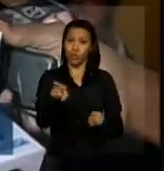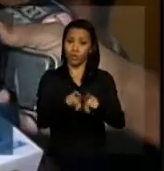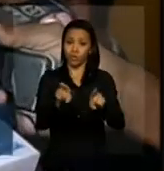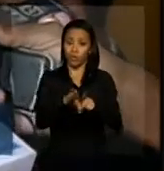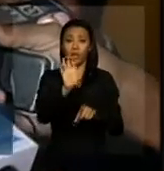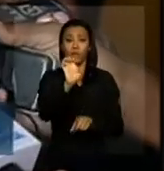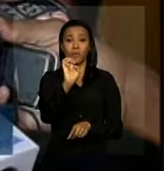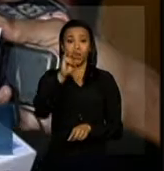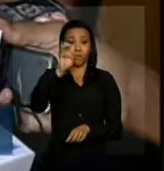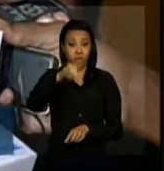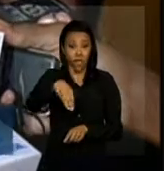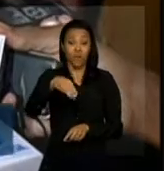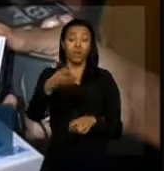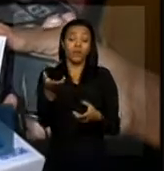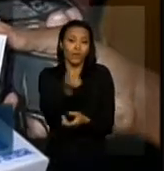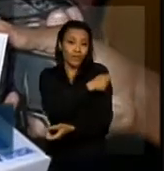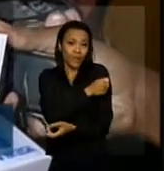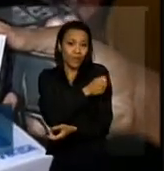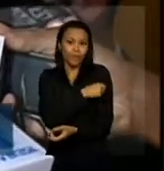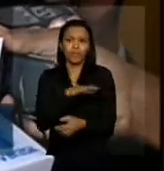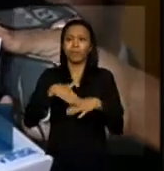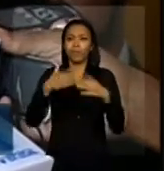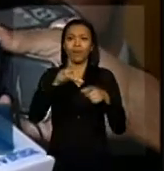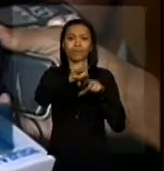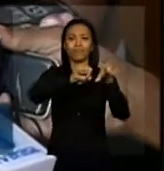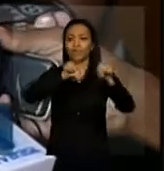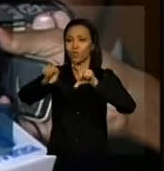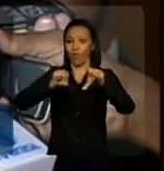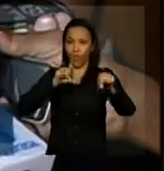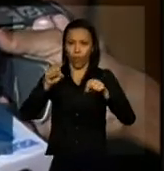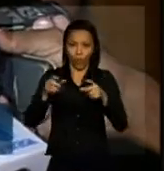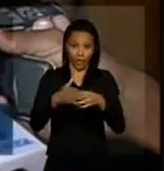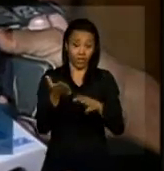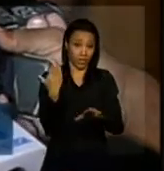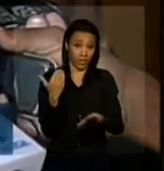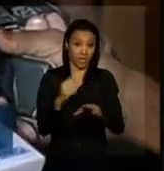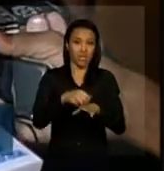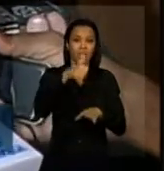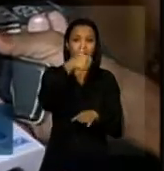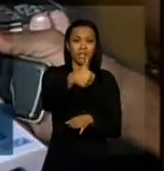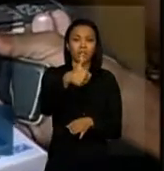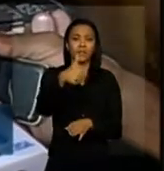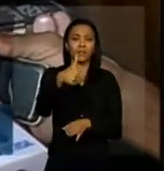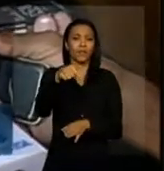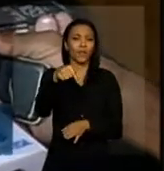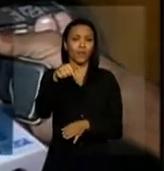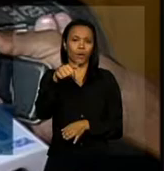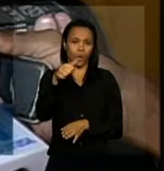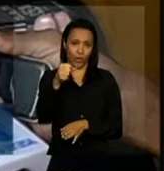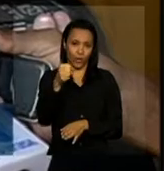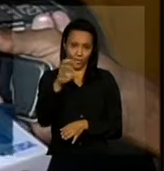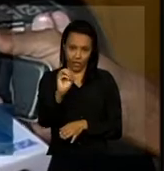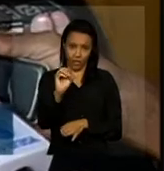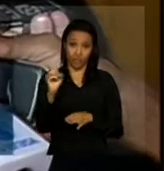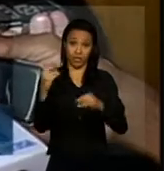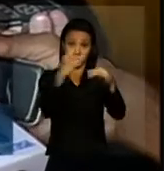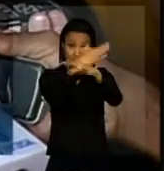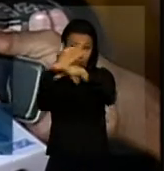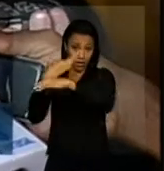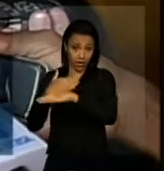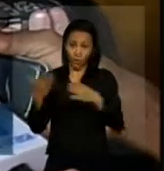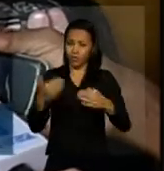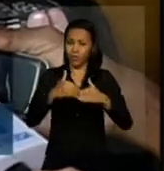mais opções. Nós tínhamos em 2010 campus em apenas 180 cidades, hoje são mais